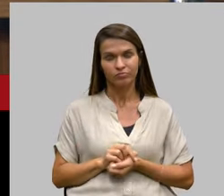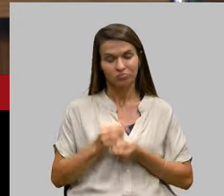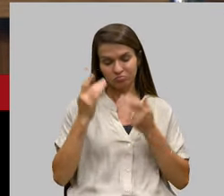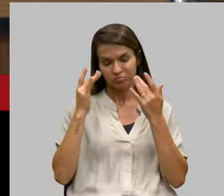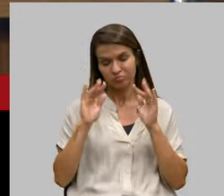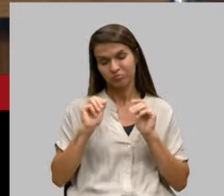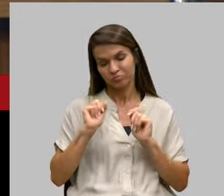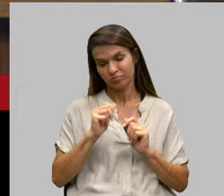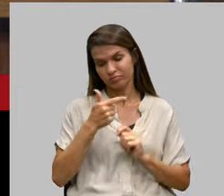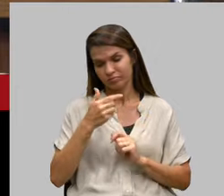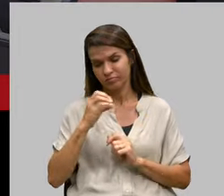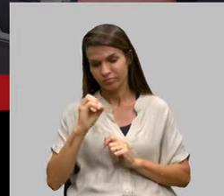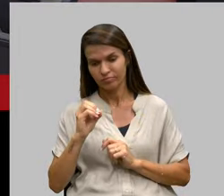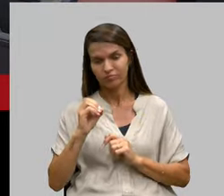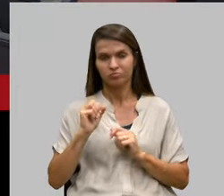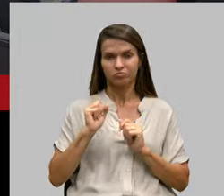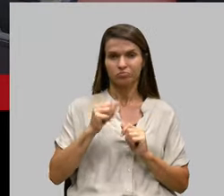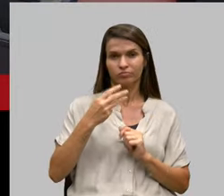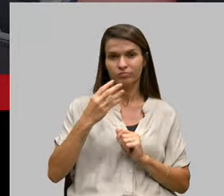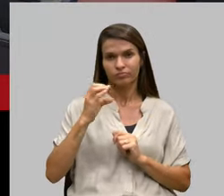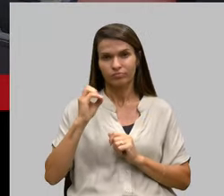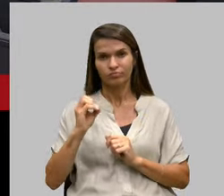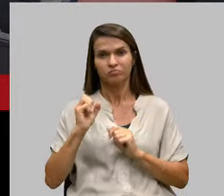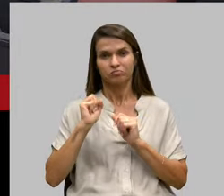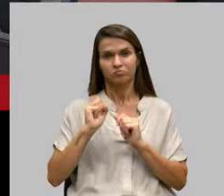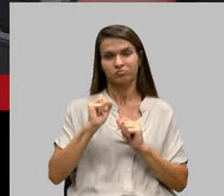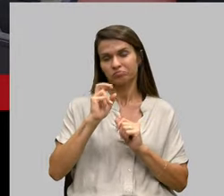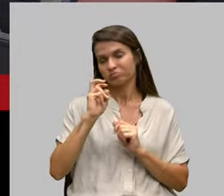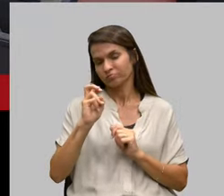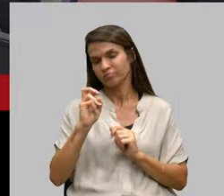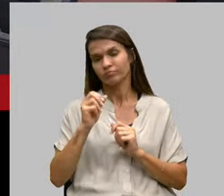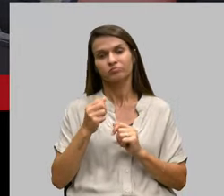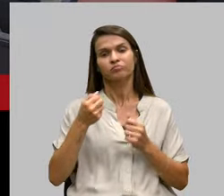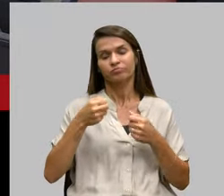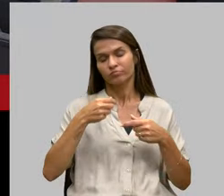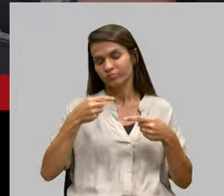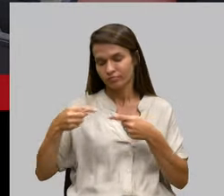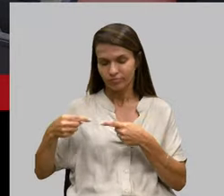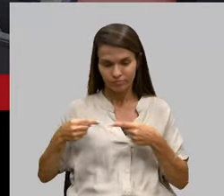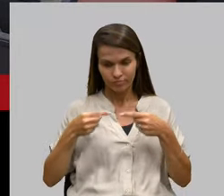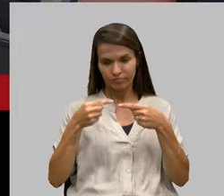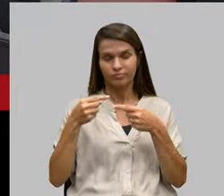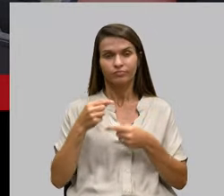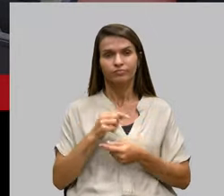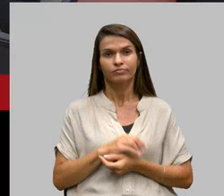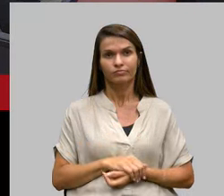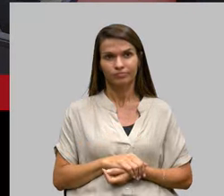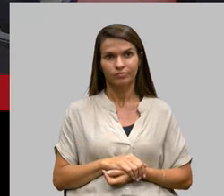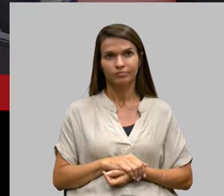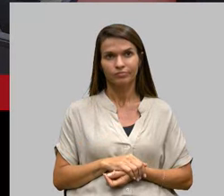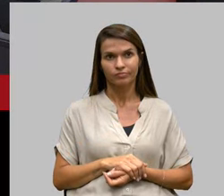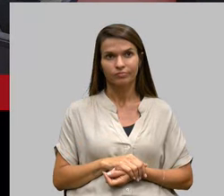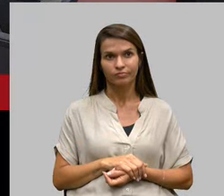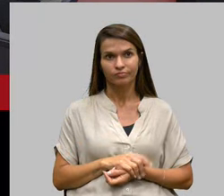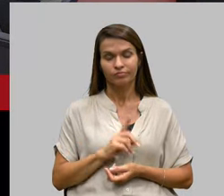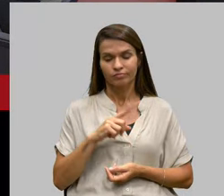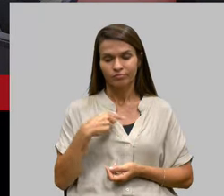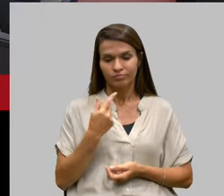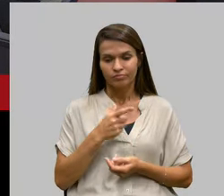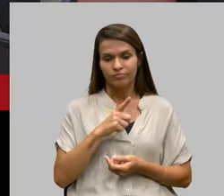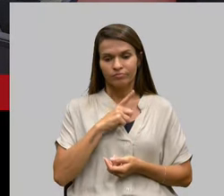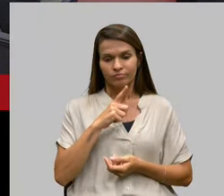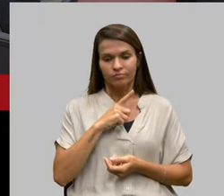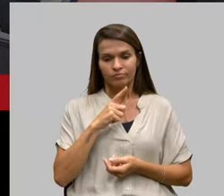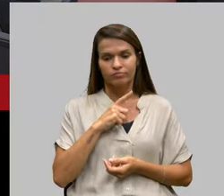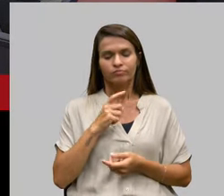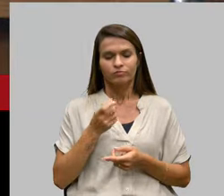20 pode ser 30 mas lá é 10 pode ser C isso vai ter que ser discutido né Nós temos aqui estamos no